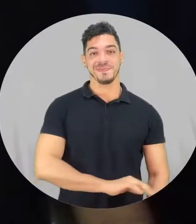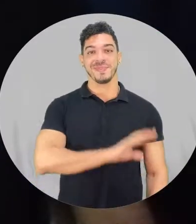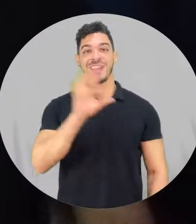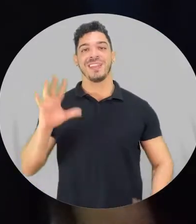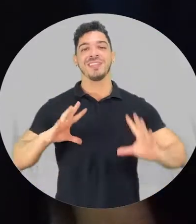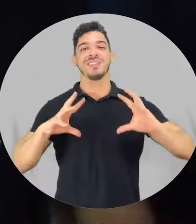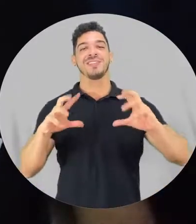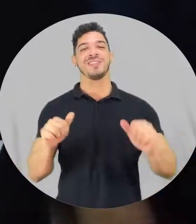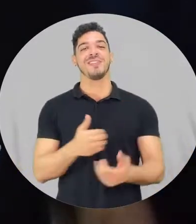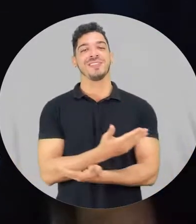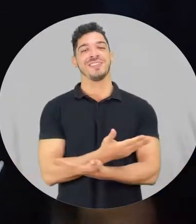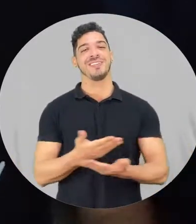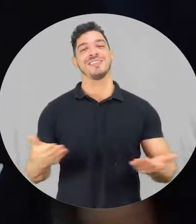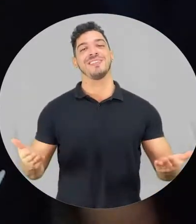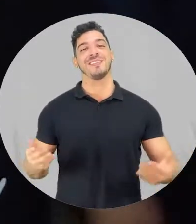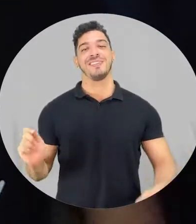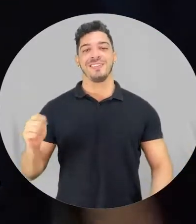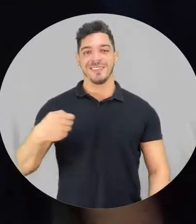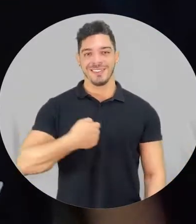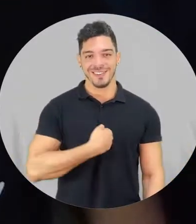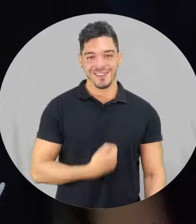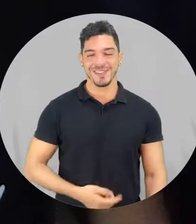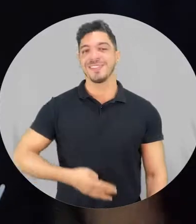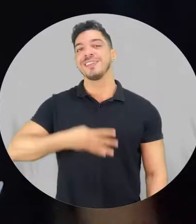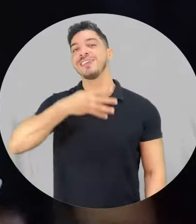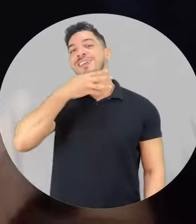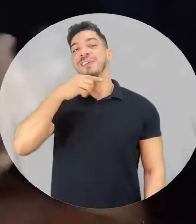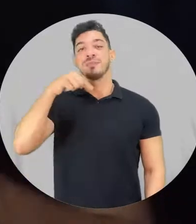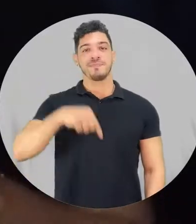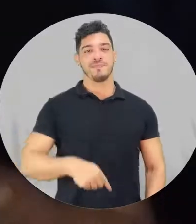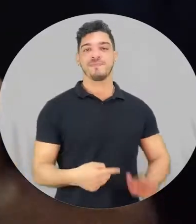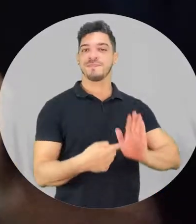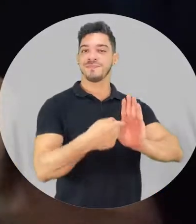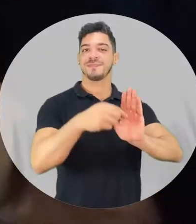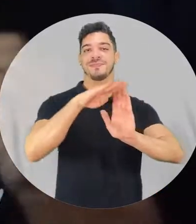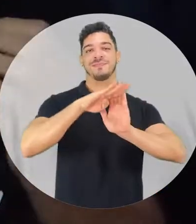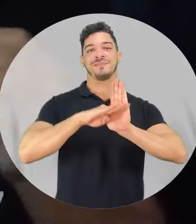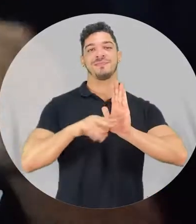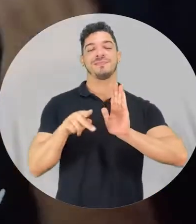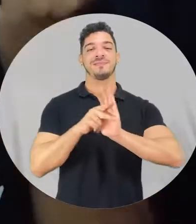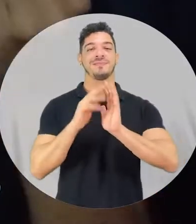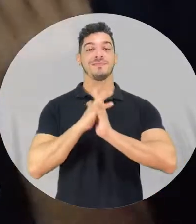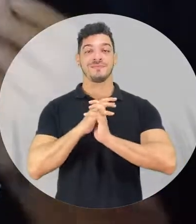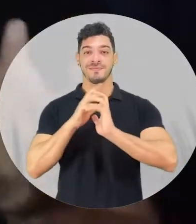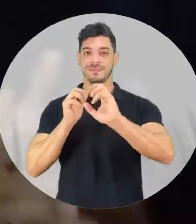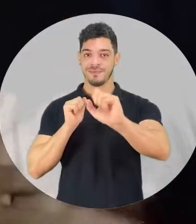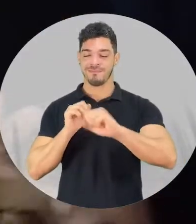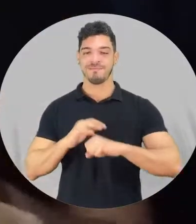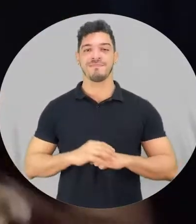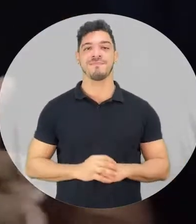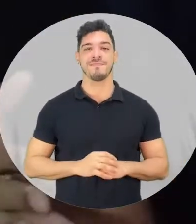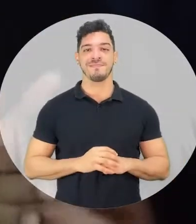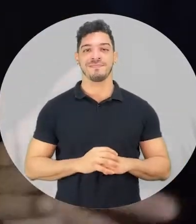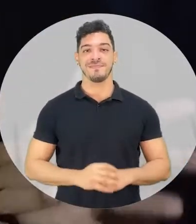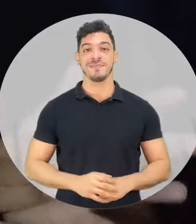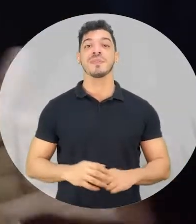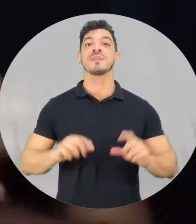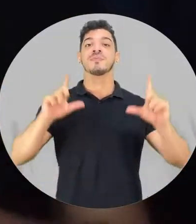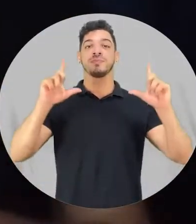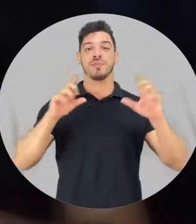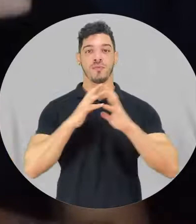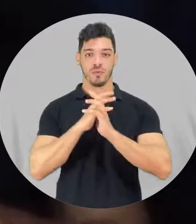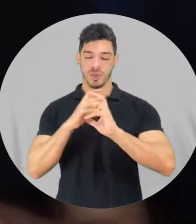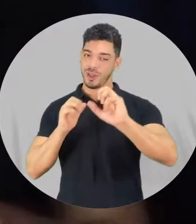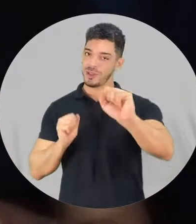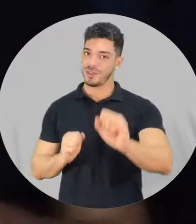Olá a todos, todas e todes, eu sou Jean-Marie Nogueira e essa é a Agenda Funesc. O painel Funesc